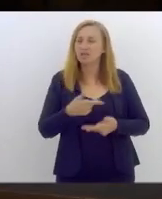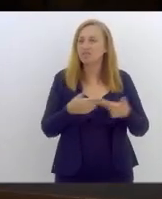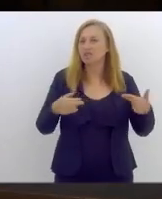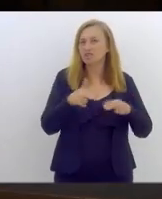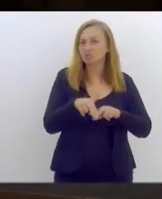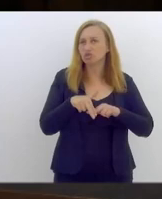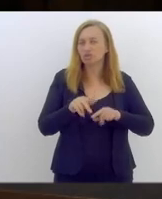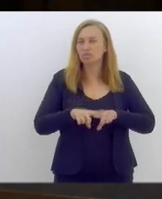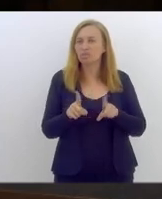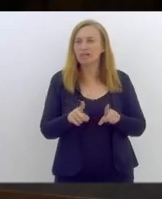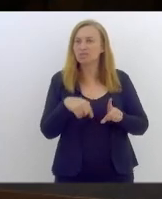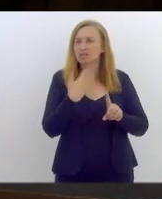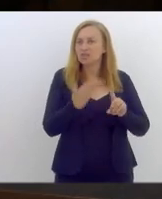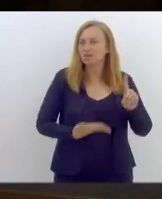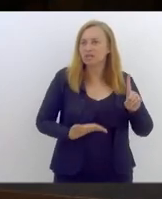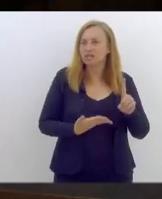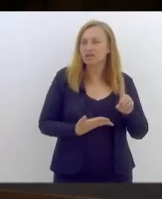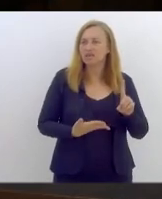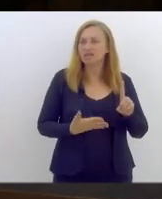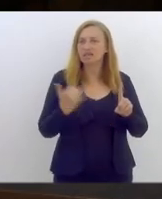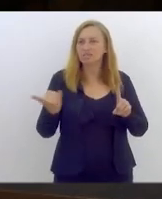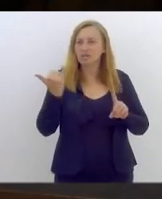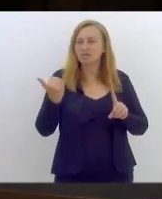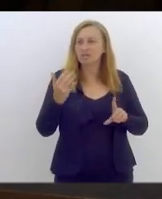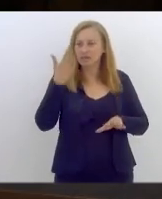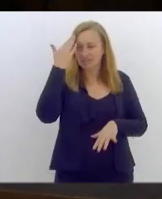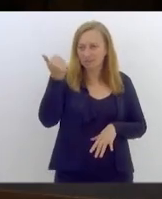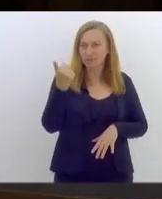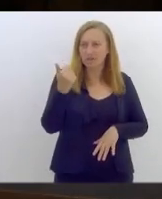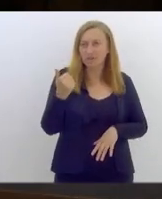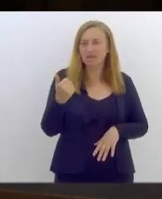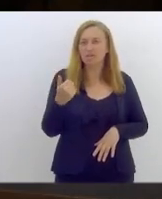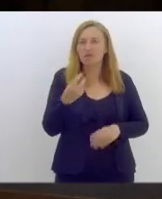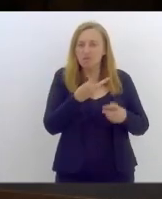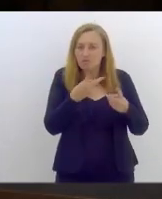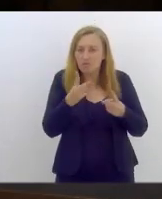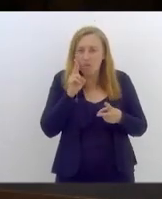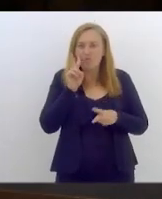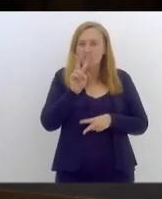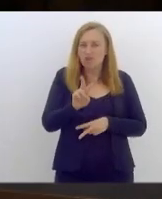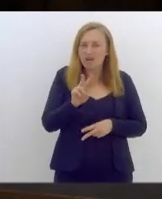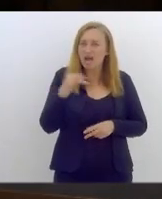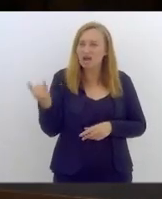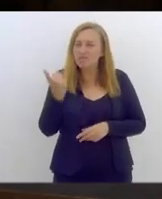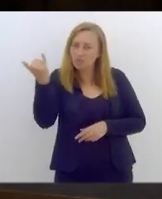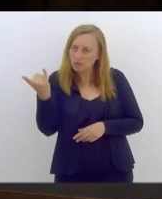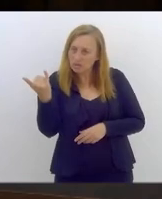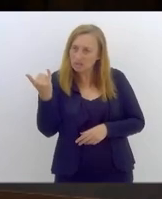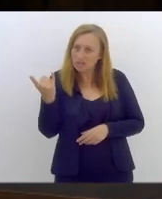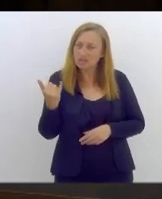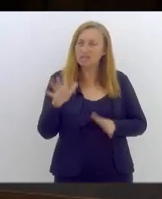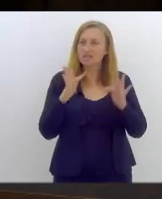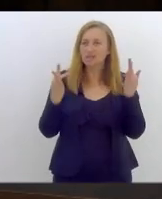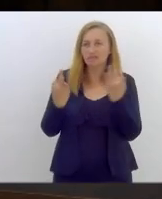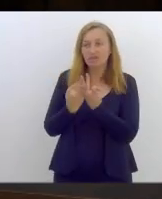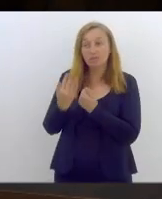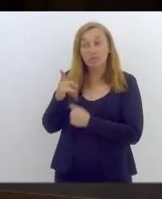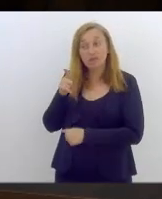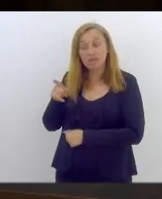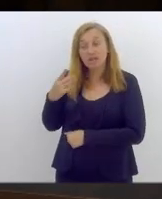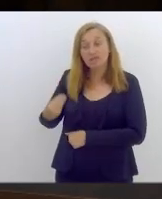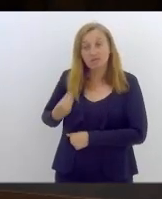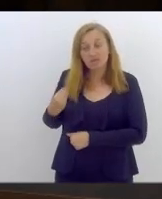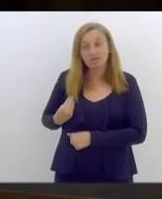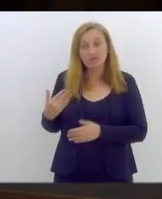razões, mas essa homenagem é essencial para a gente saber e enxergar a importância da reinvenção que essa família viveu e